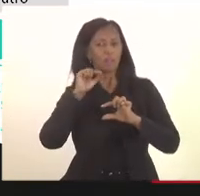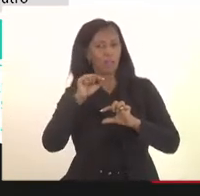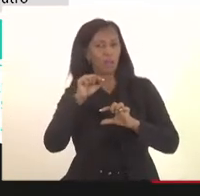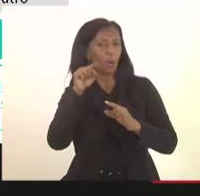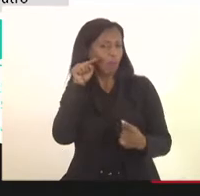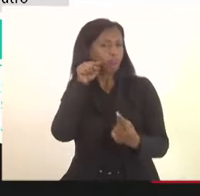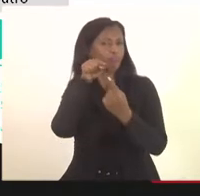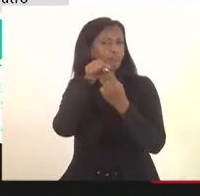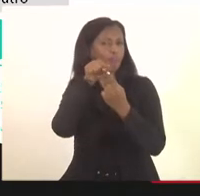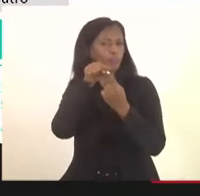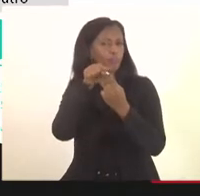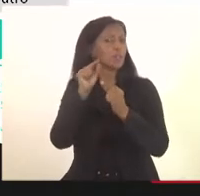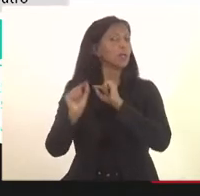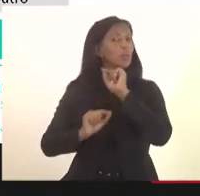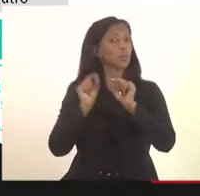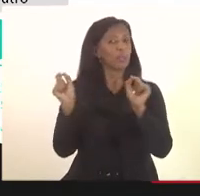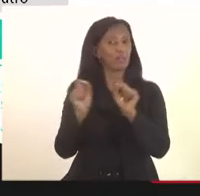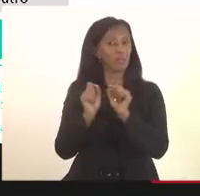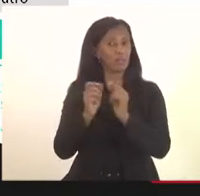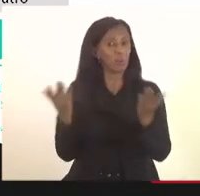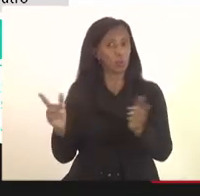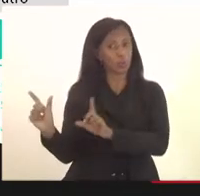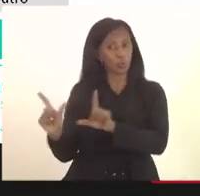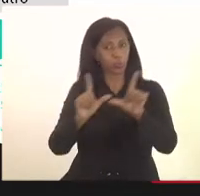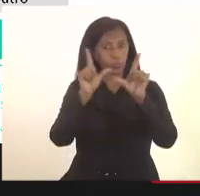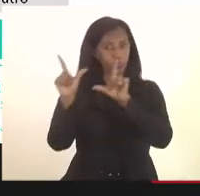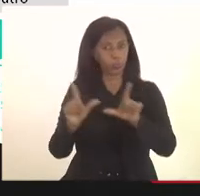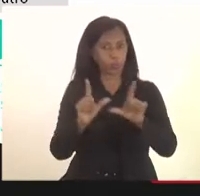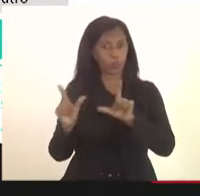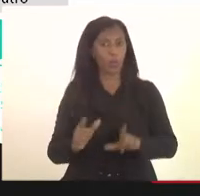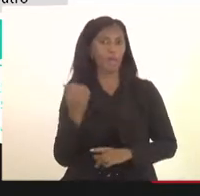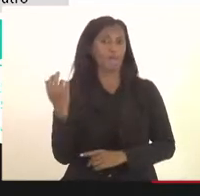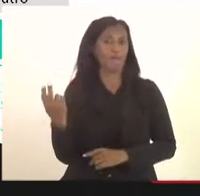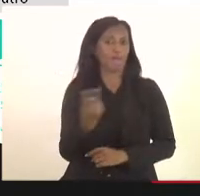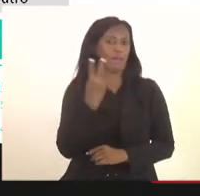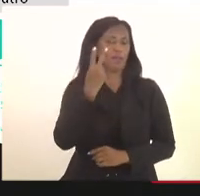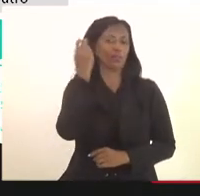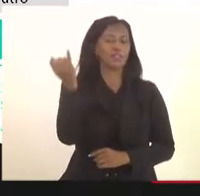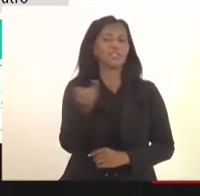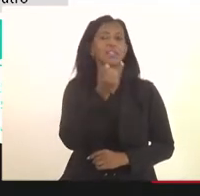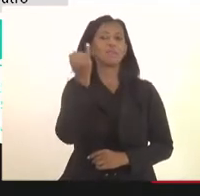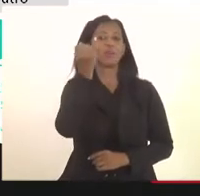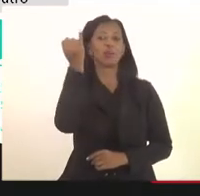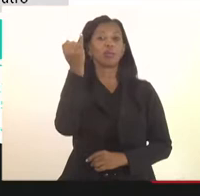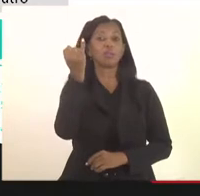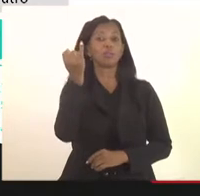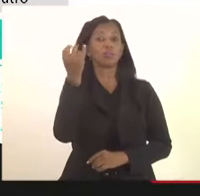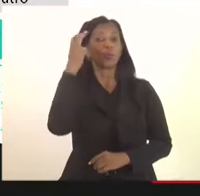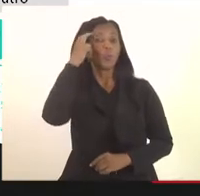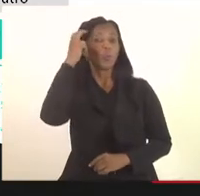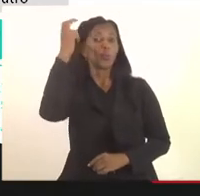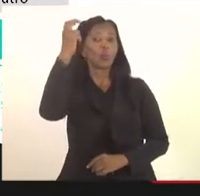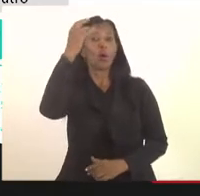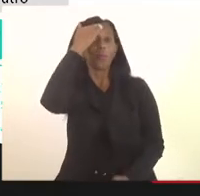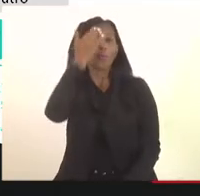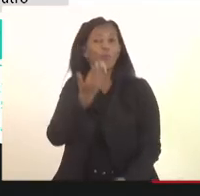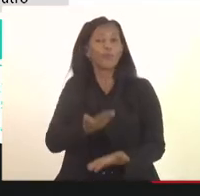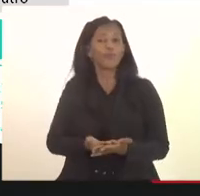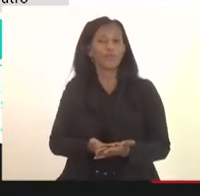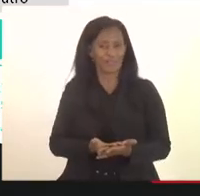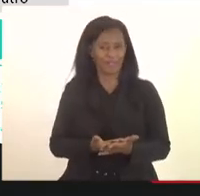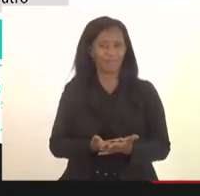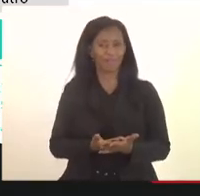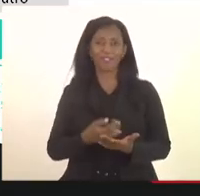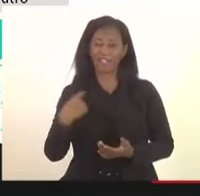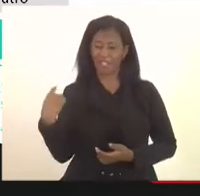com o que a gente está fazendo aqui hoje. A questão de um dos valores importantes em termos de nossos cultural beliefs, que falam, é a confiança, que